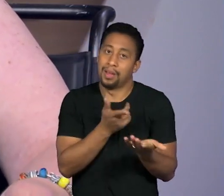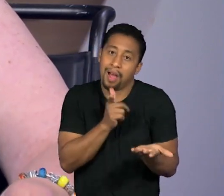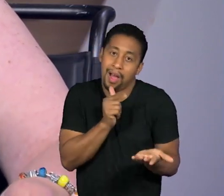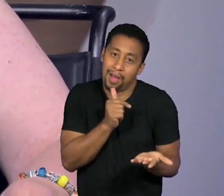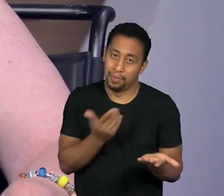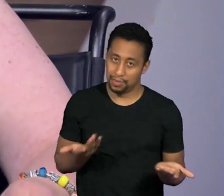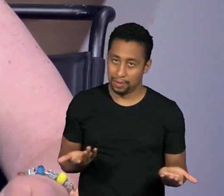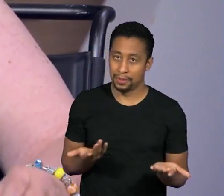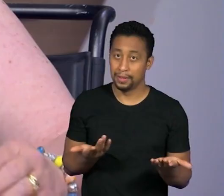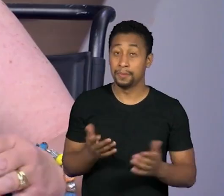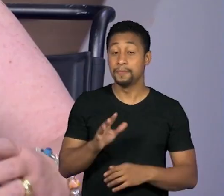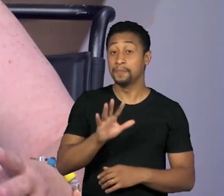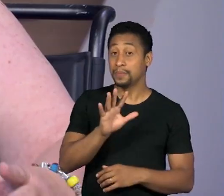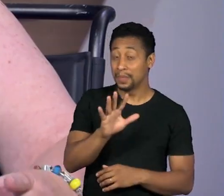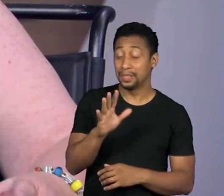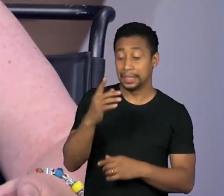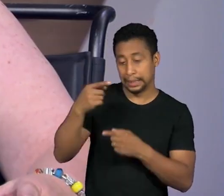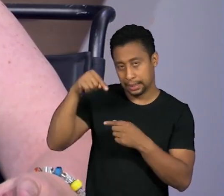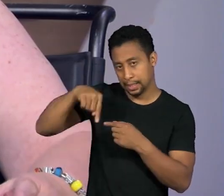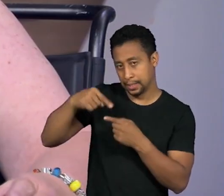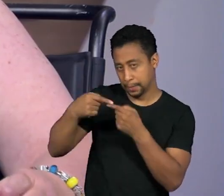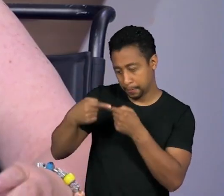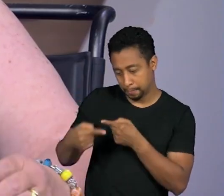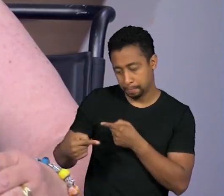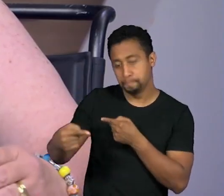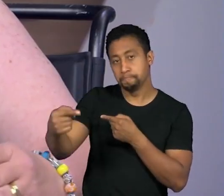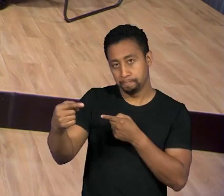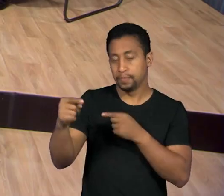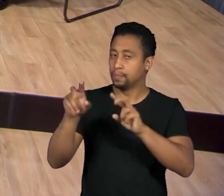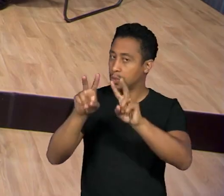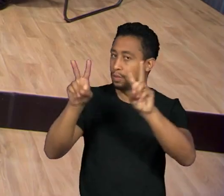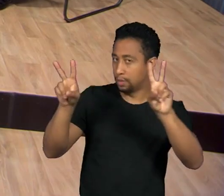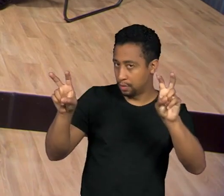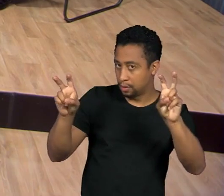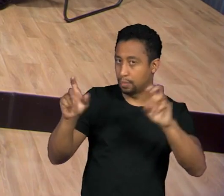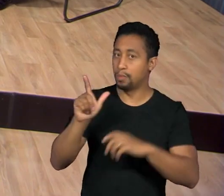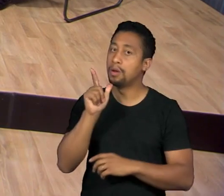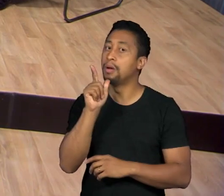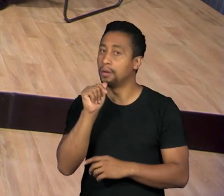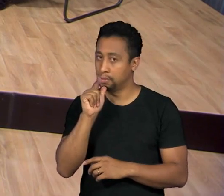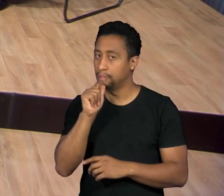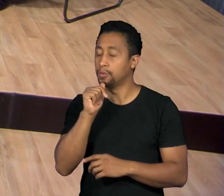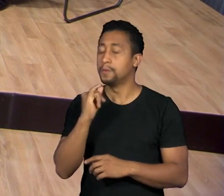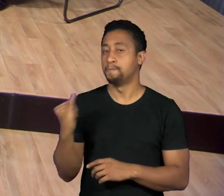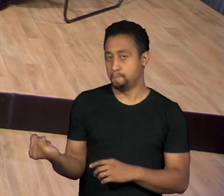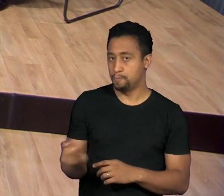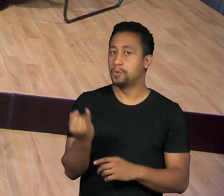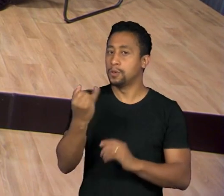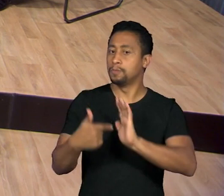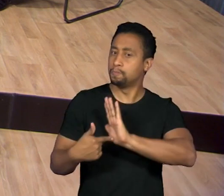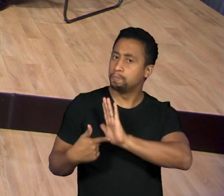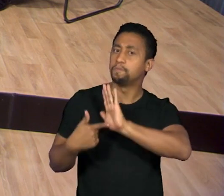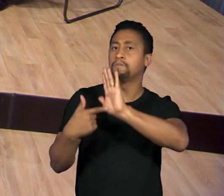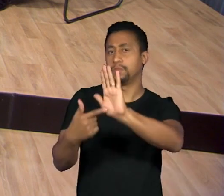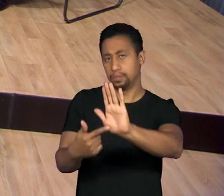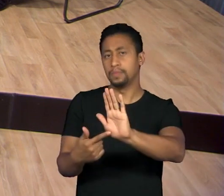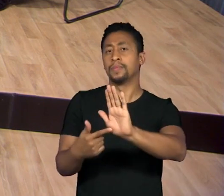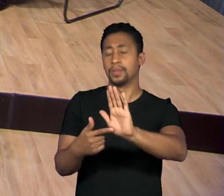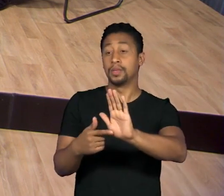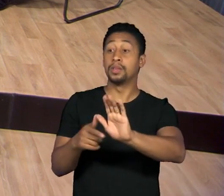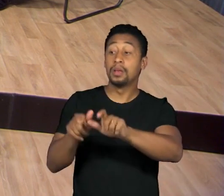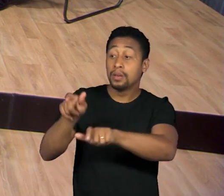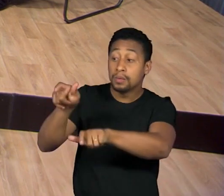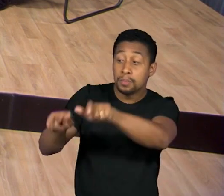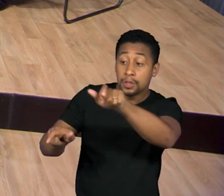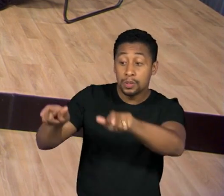Então, numa semana como esta, dar um destaque especial àqueles que